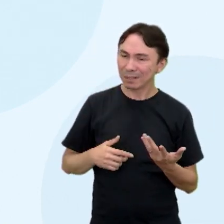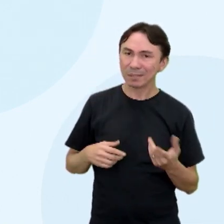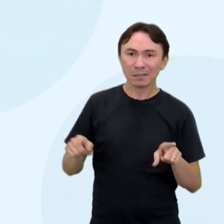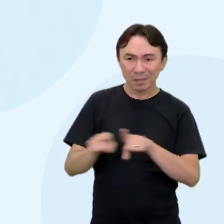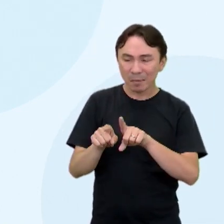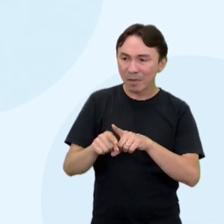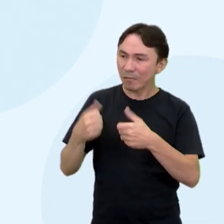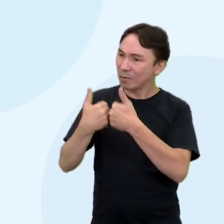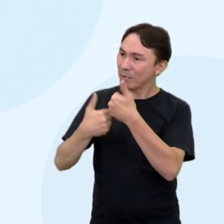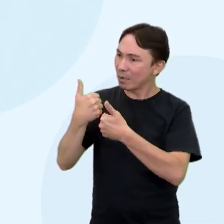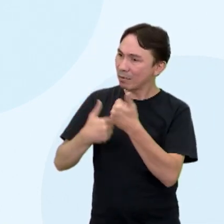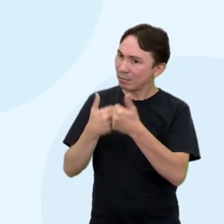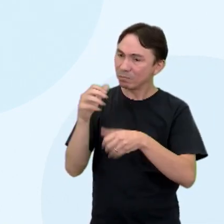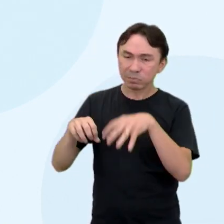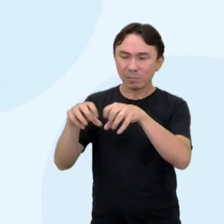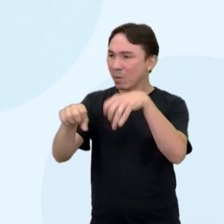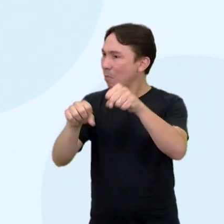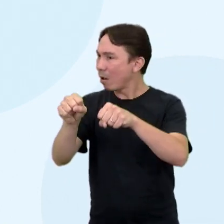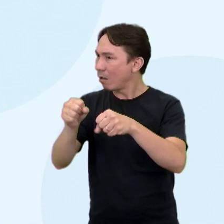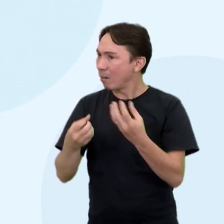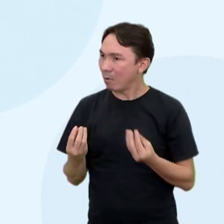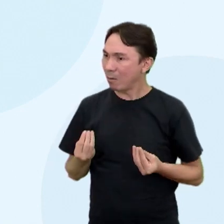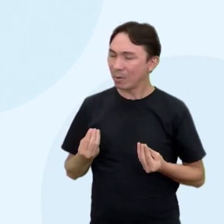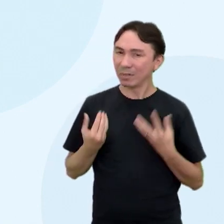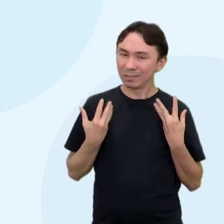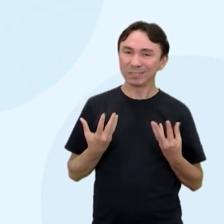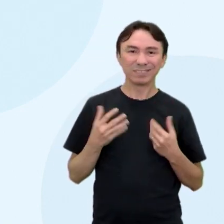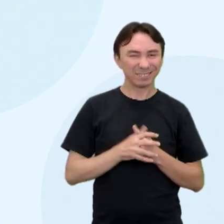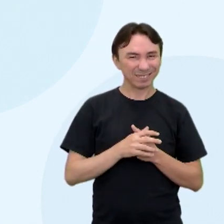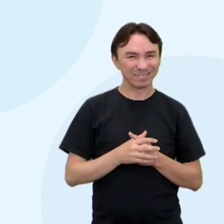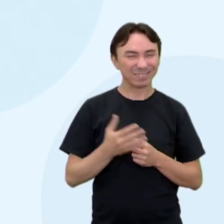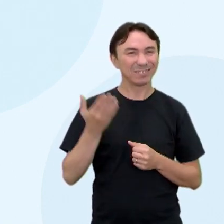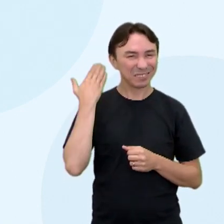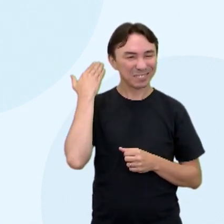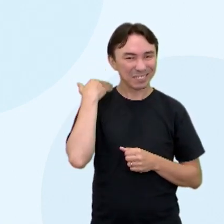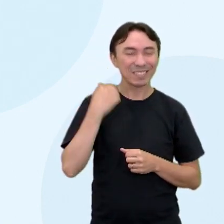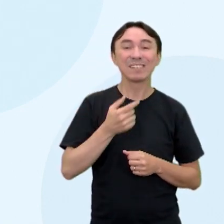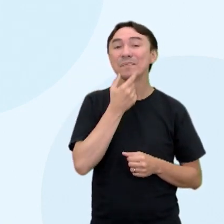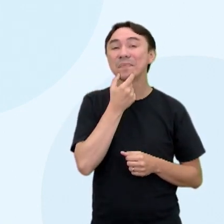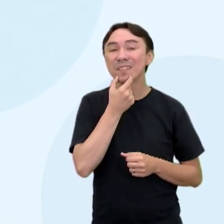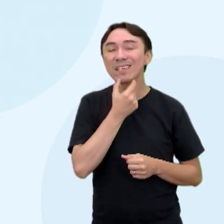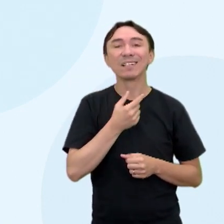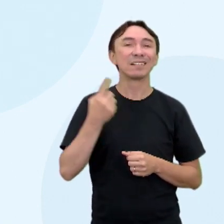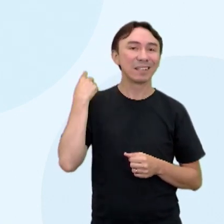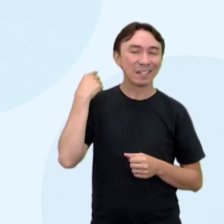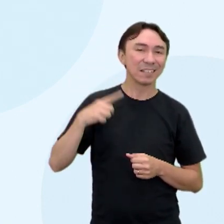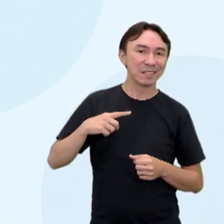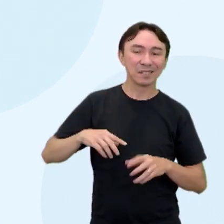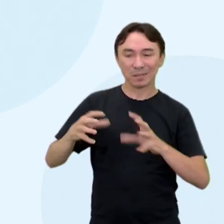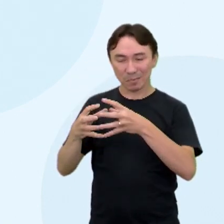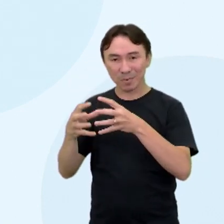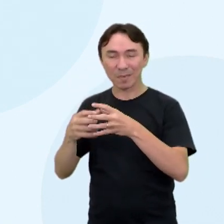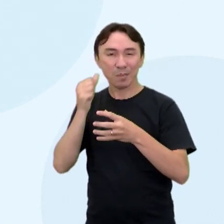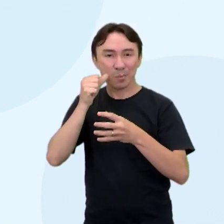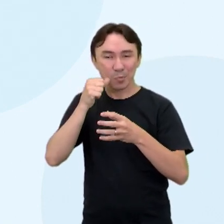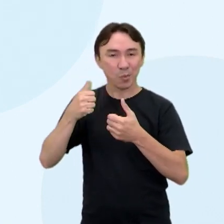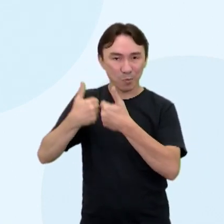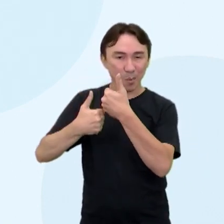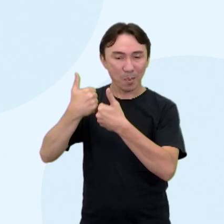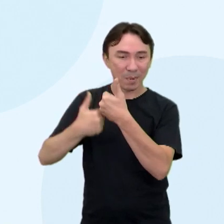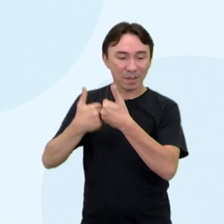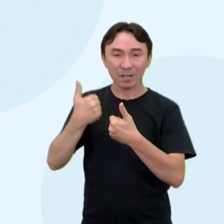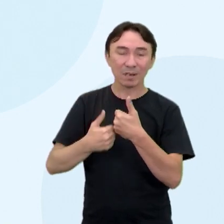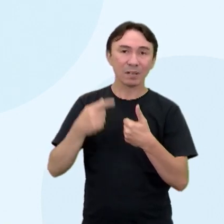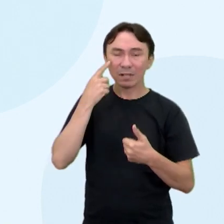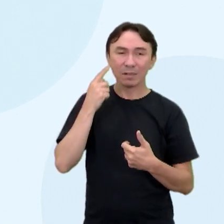futebol? Né? E os times femininos na Inglaterra, principalmente o de Carleiros, né, o que tem mais visibilidade, começam a